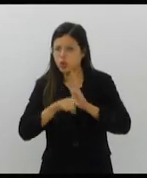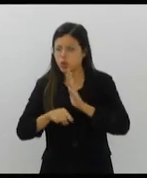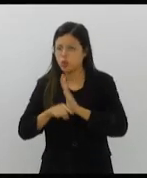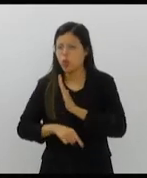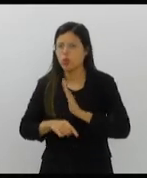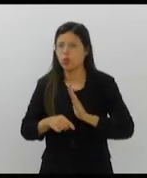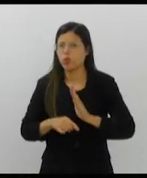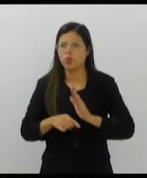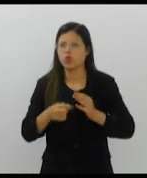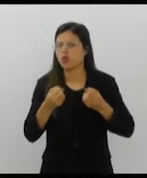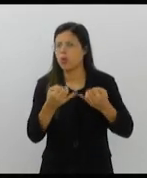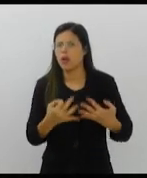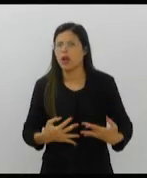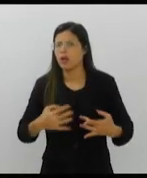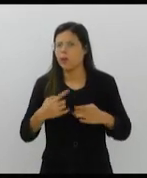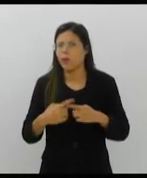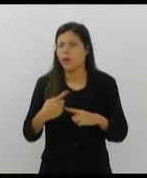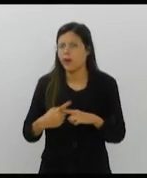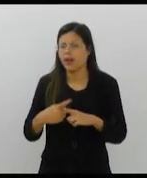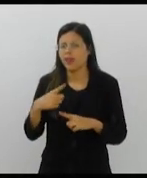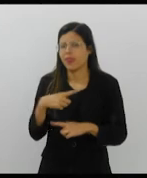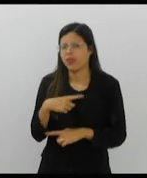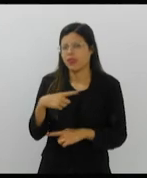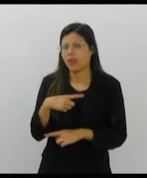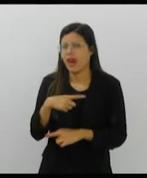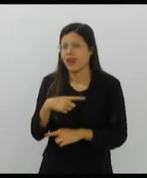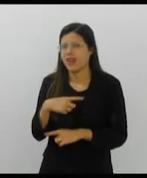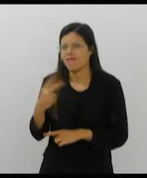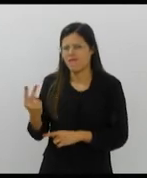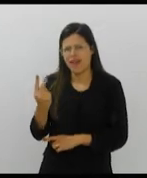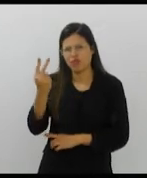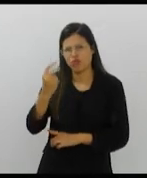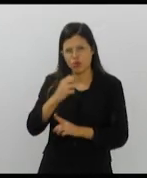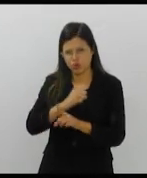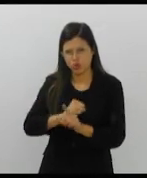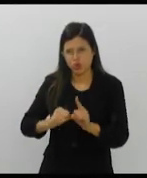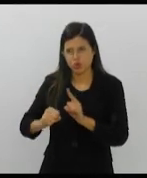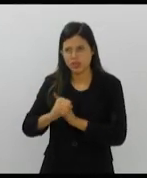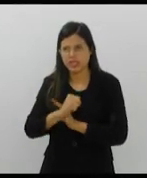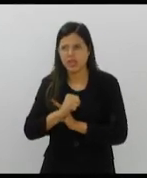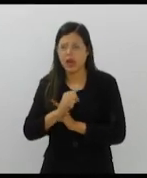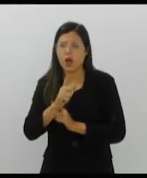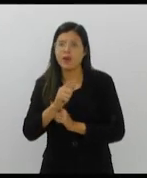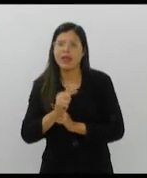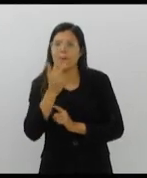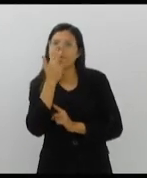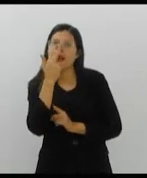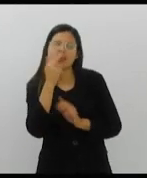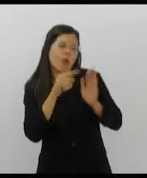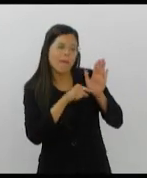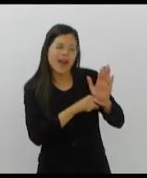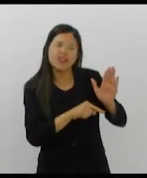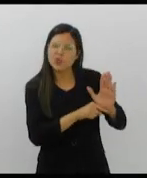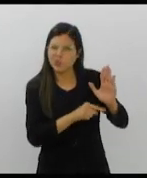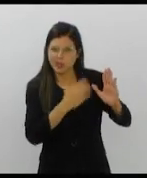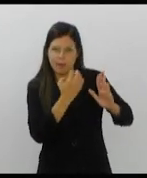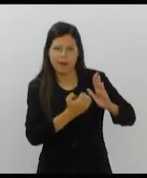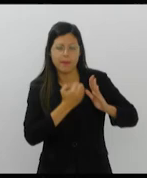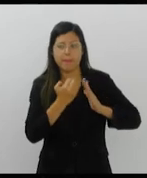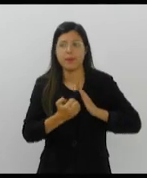da tarifa social, que seria um ônus para essas companhias. Porém,